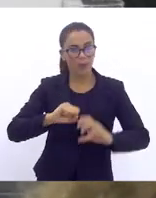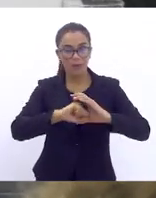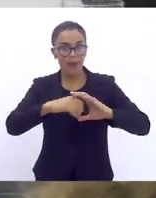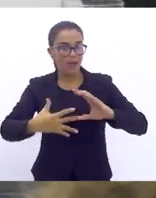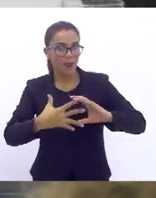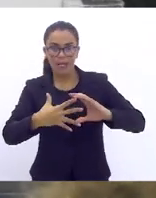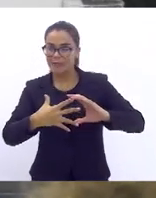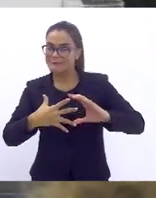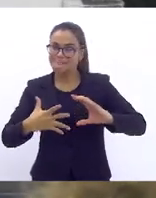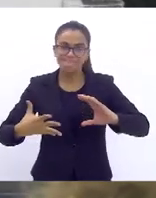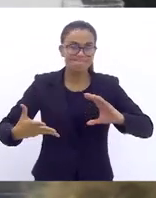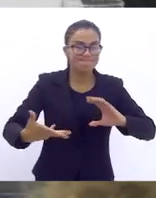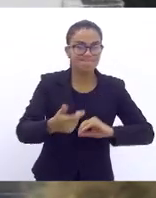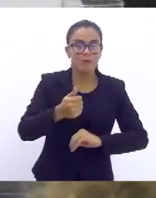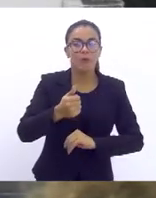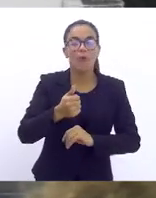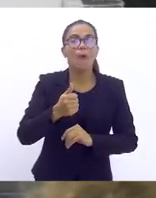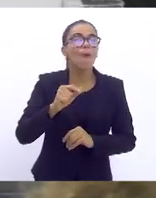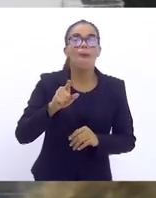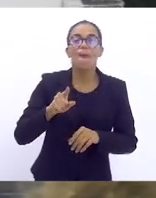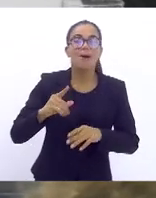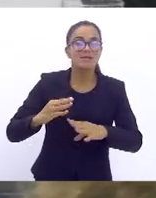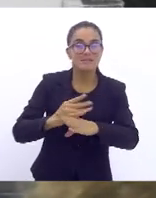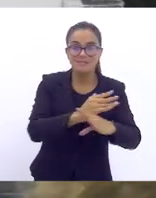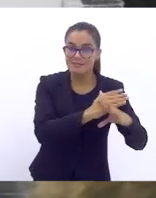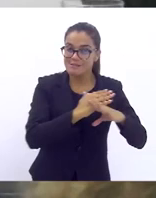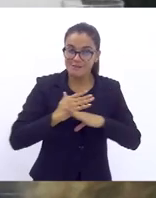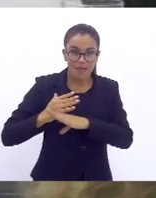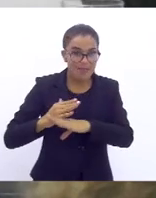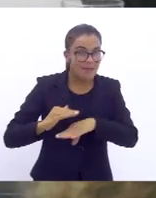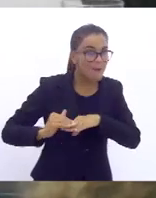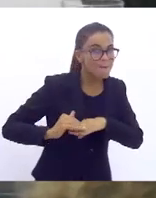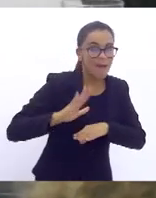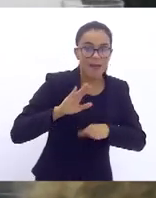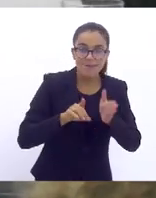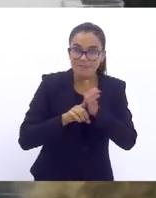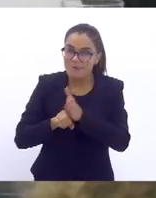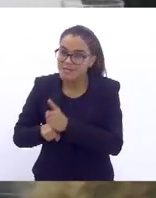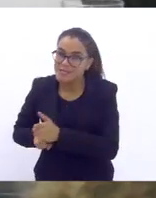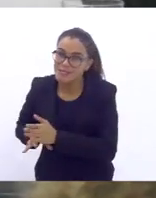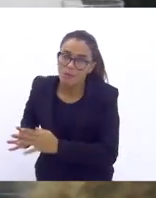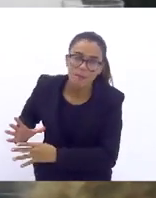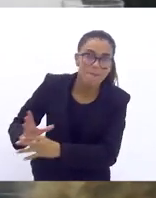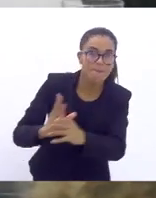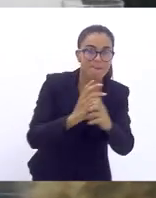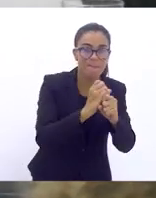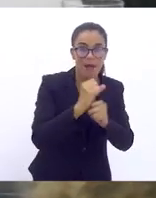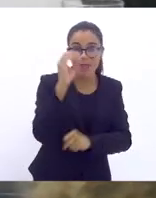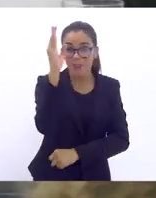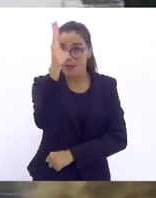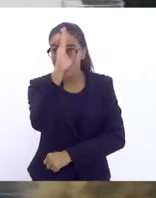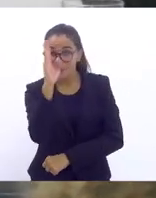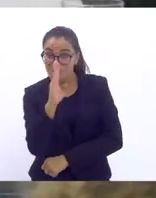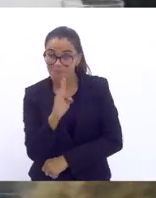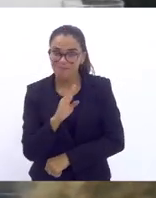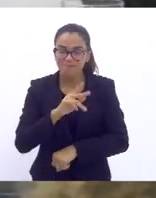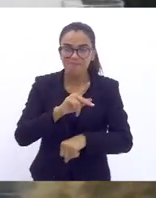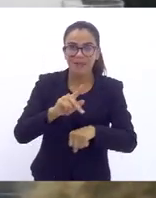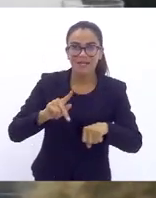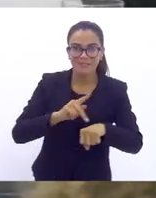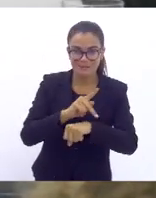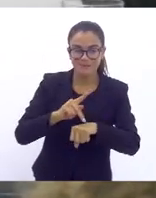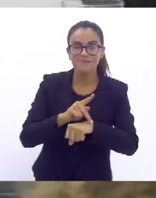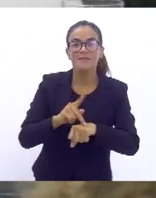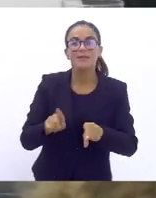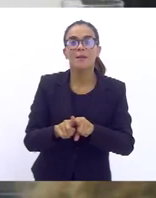característica de ser uma das cidades onde se tem mais pesquisa no país e ao mesmo tempo onde se tem